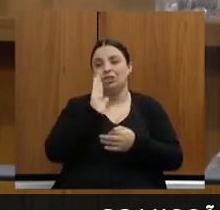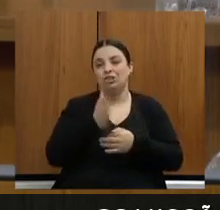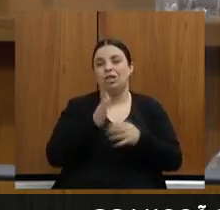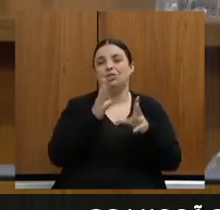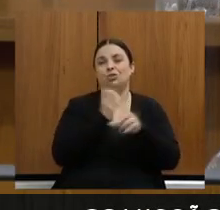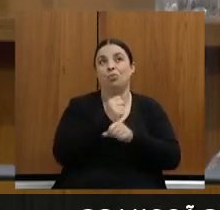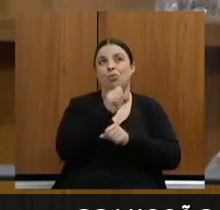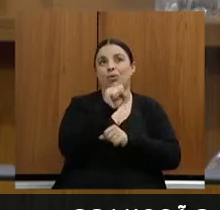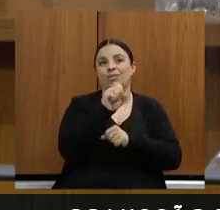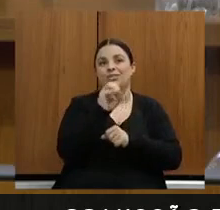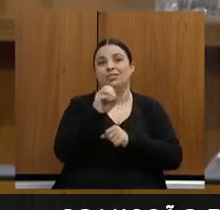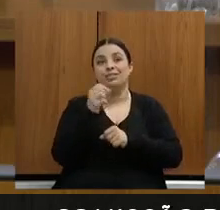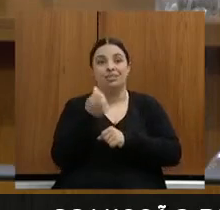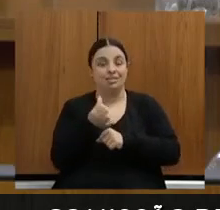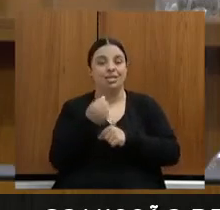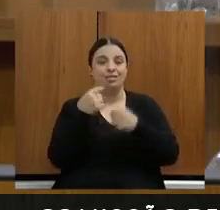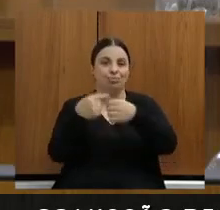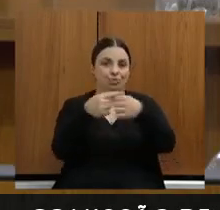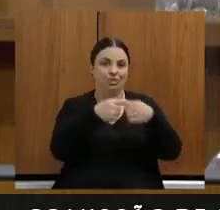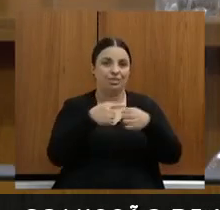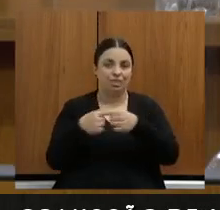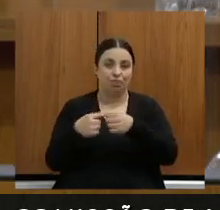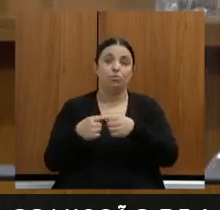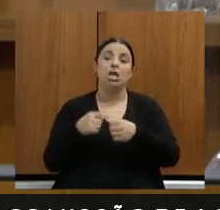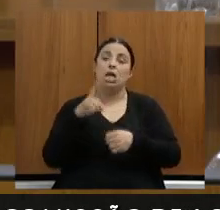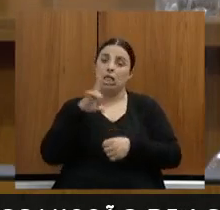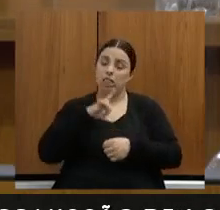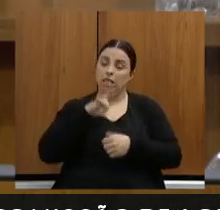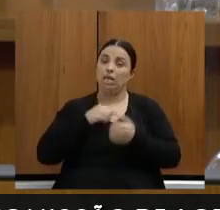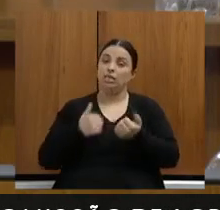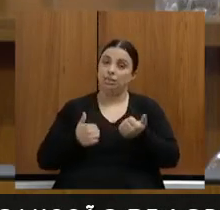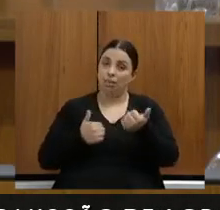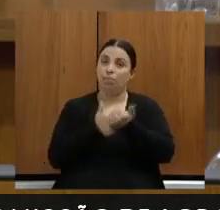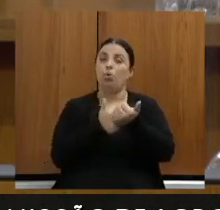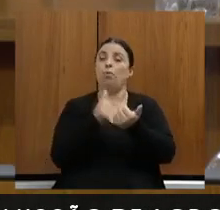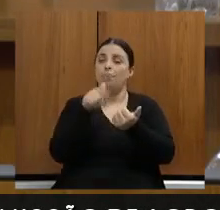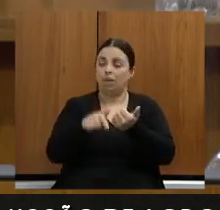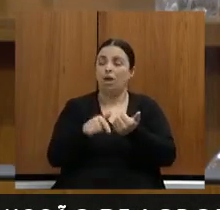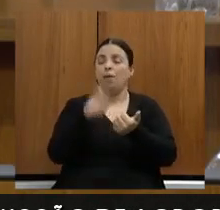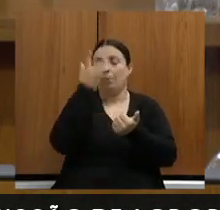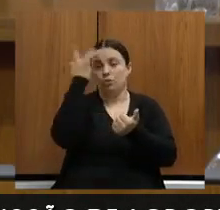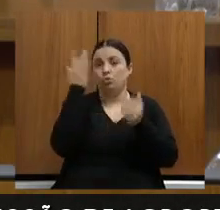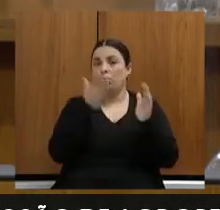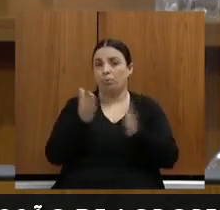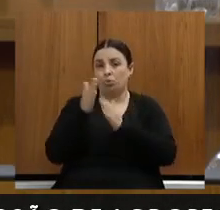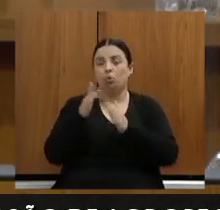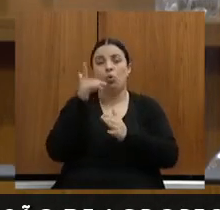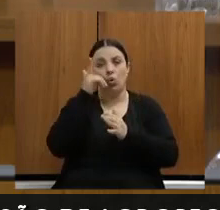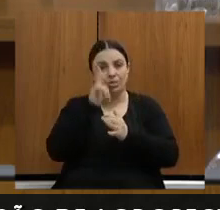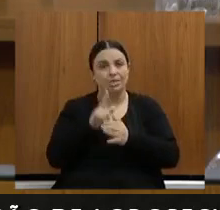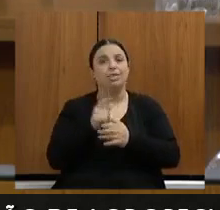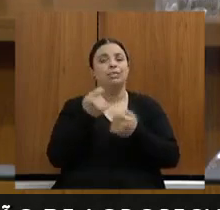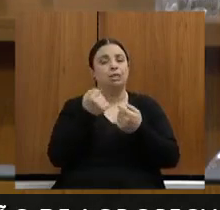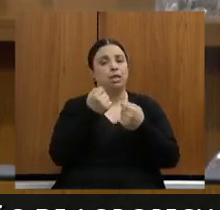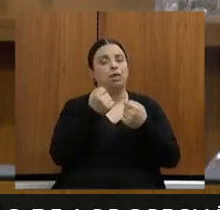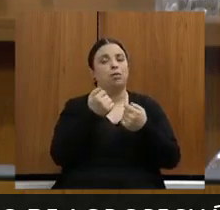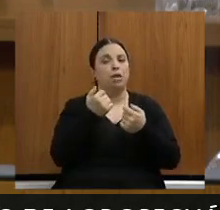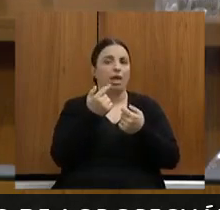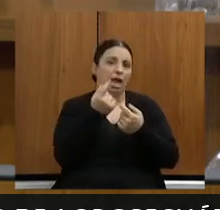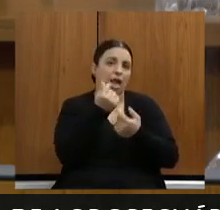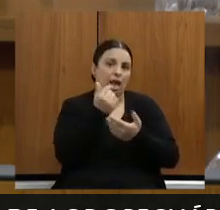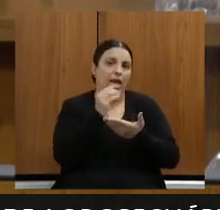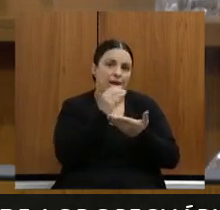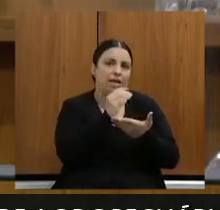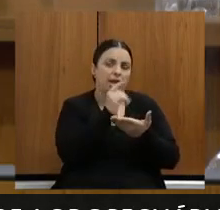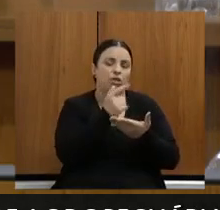então não falta esse apoio para os nossos agricultores ao crédito sobre o PH que o senhor falou que eu só quero